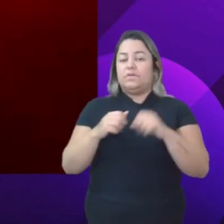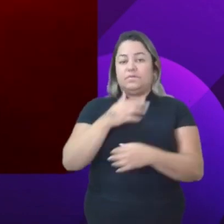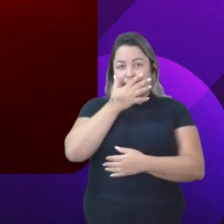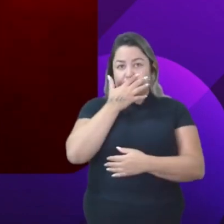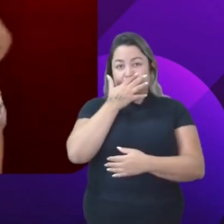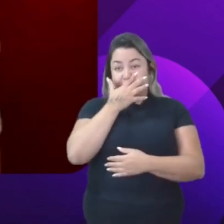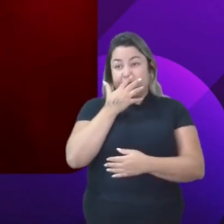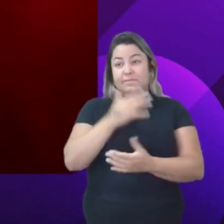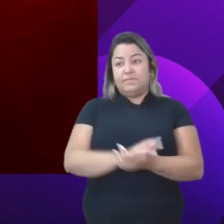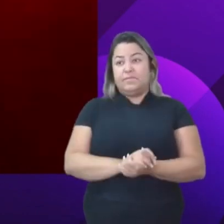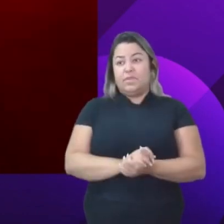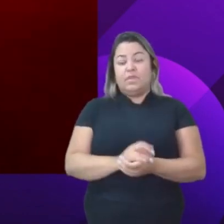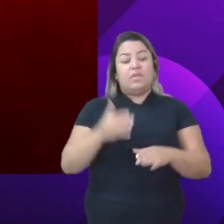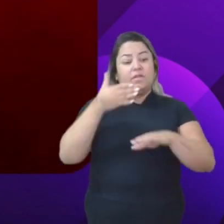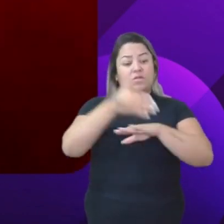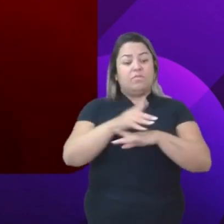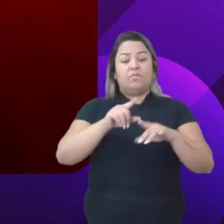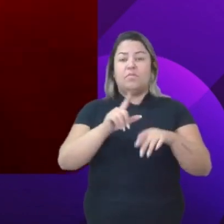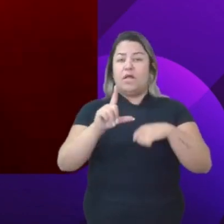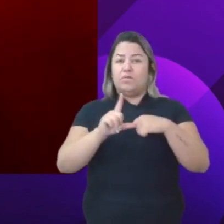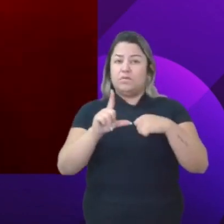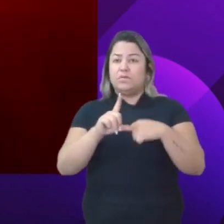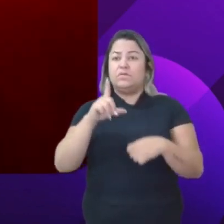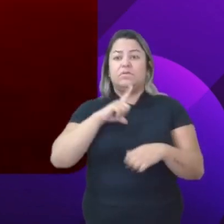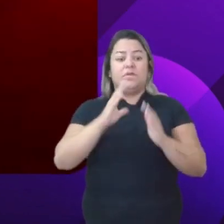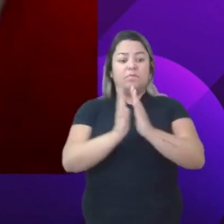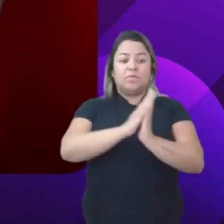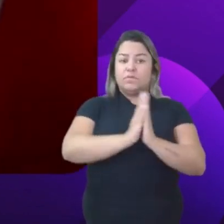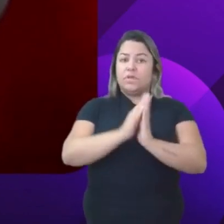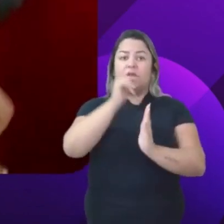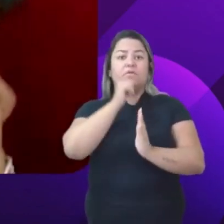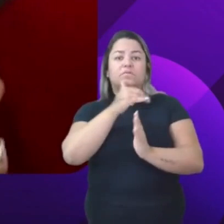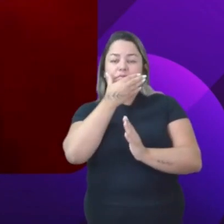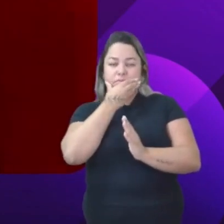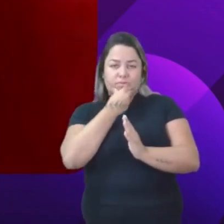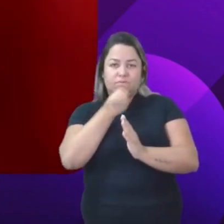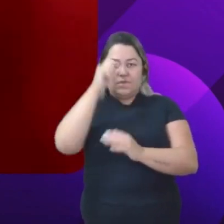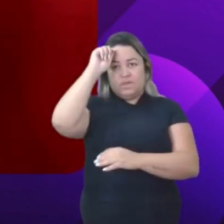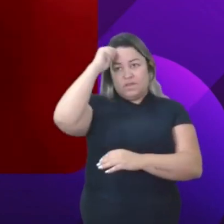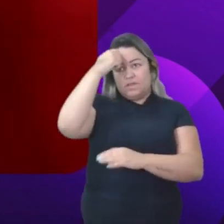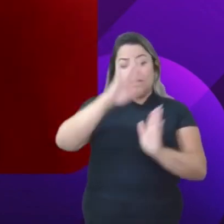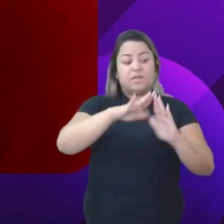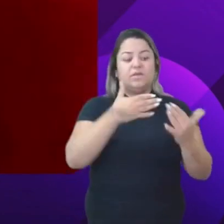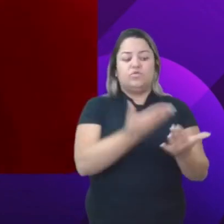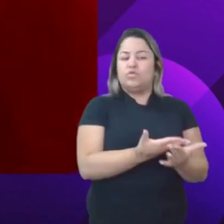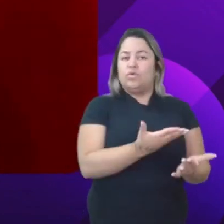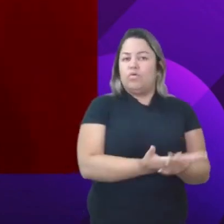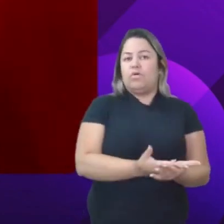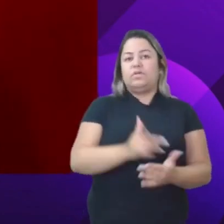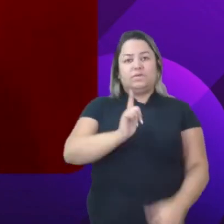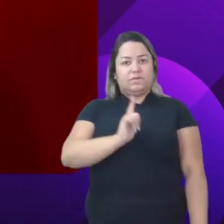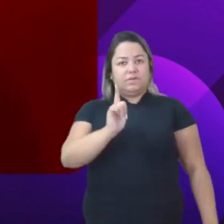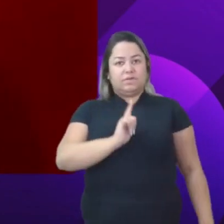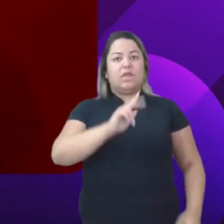vocês podem entrar numa loja e perguntar se tem bonecas e bonecos negros, mas você pode perguntar na escola se